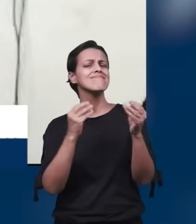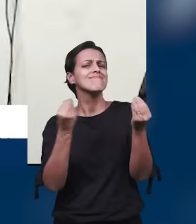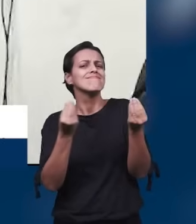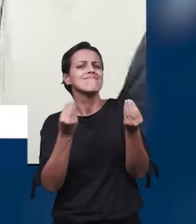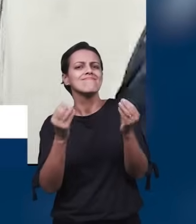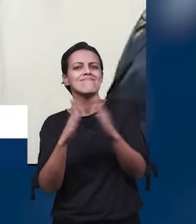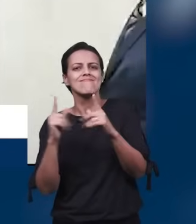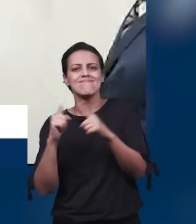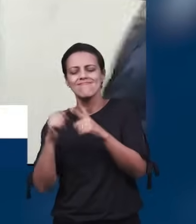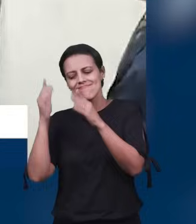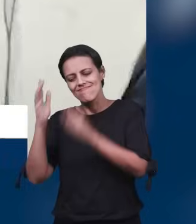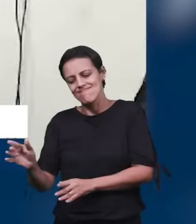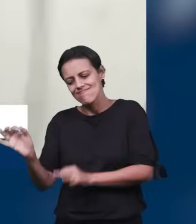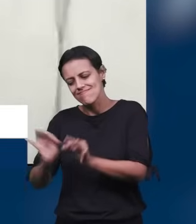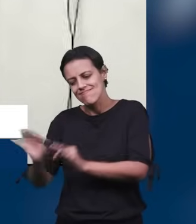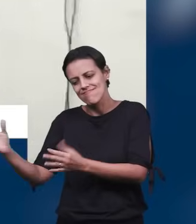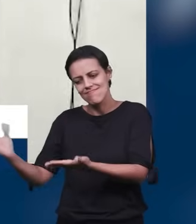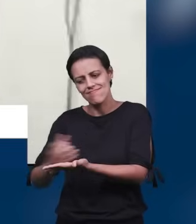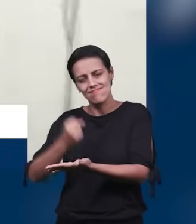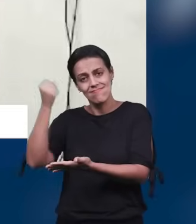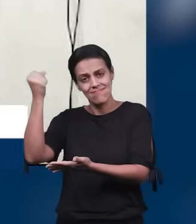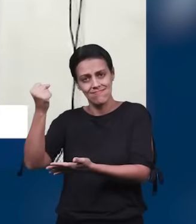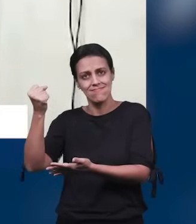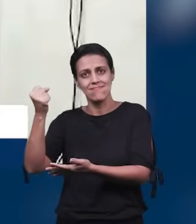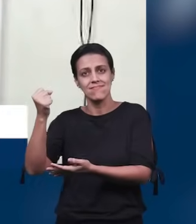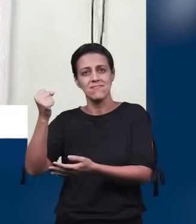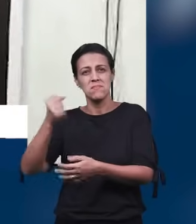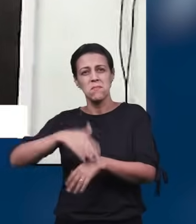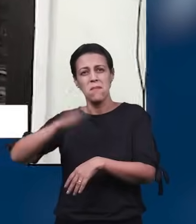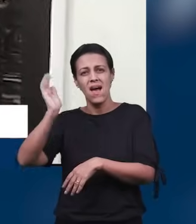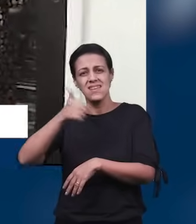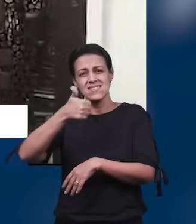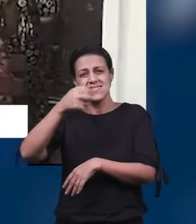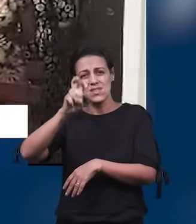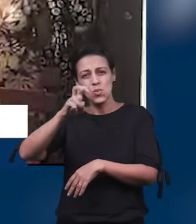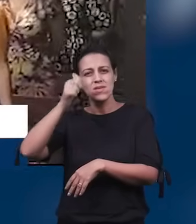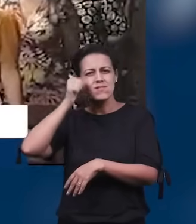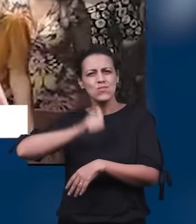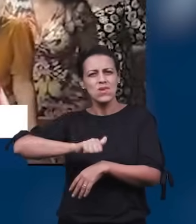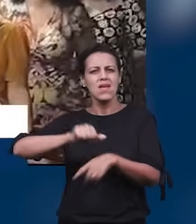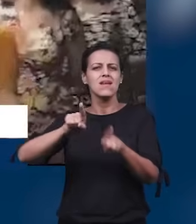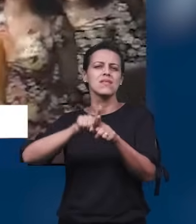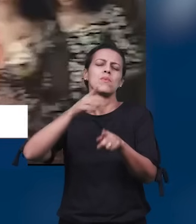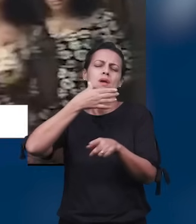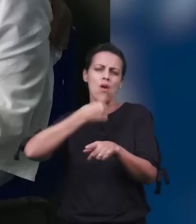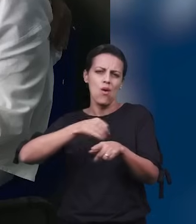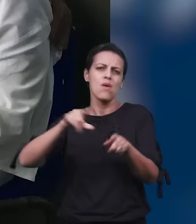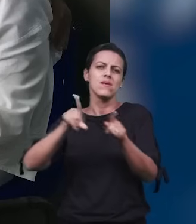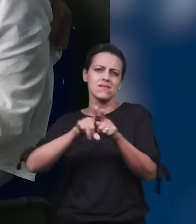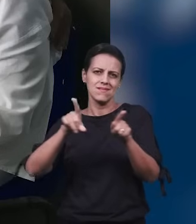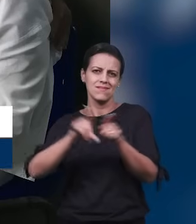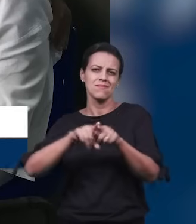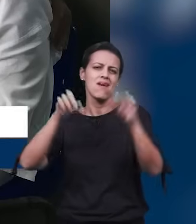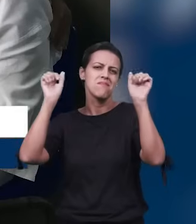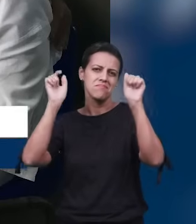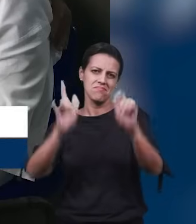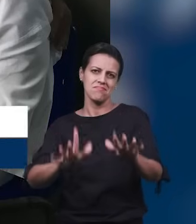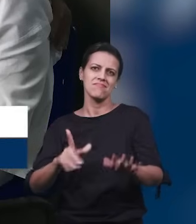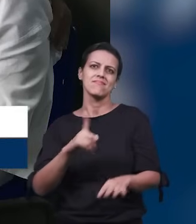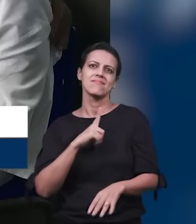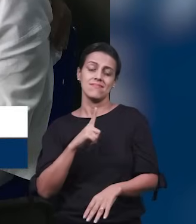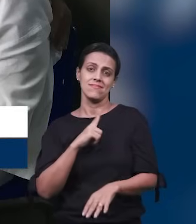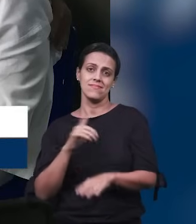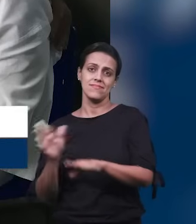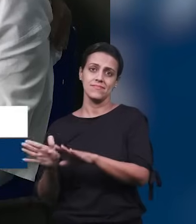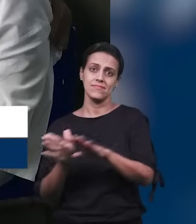hora. Mais de 150 irmãs e irmãos foram abençoados no evento. No Manaim de Teixeira